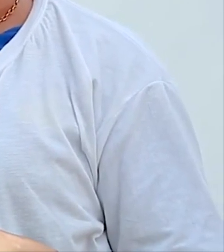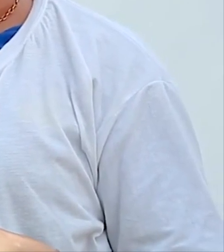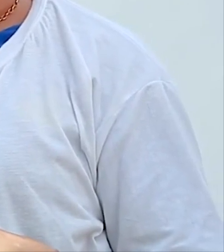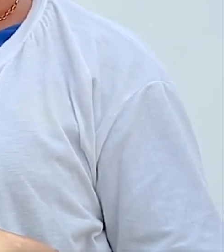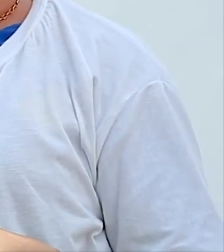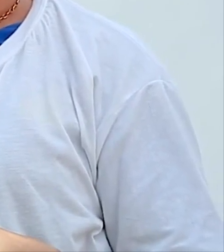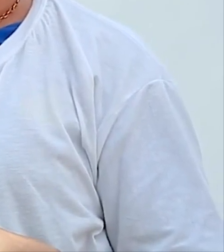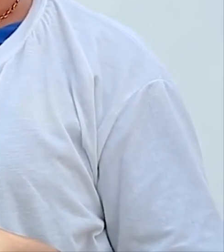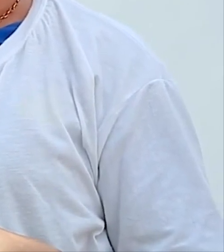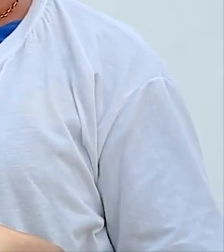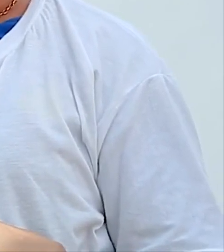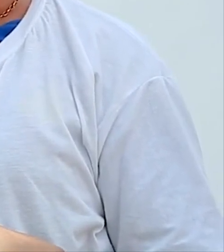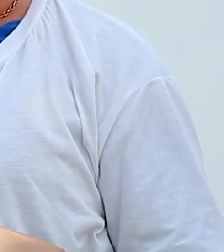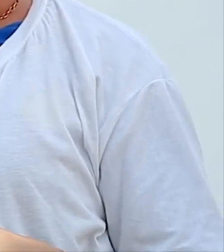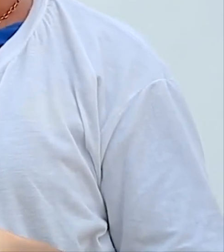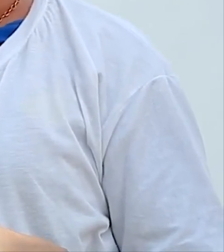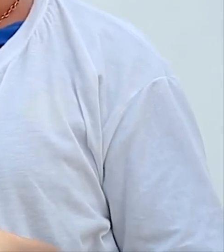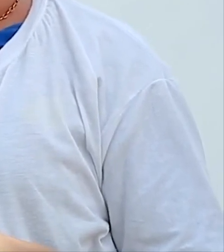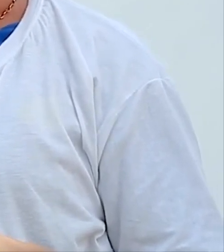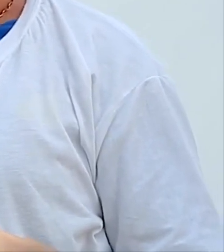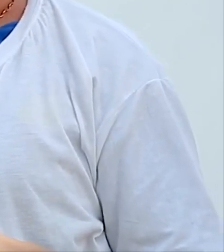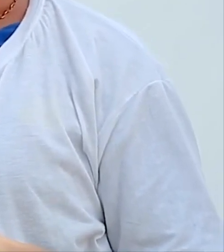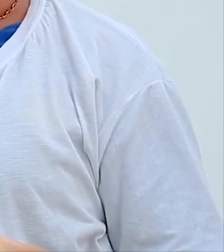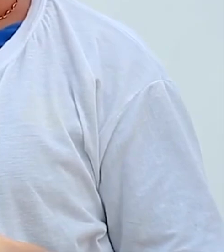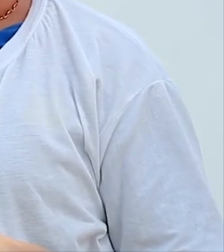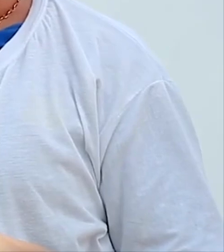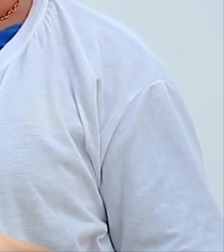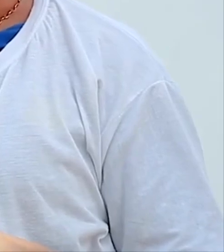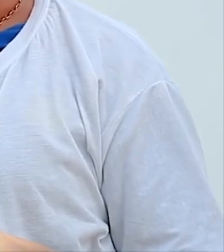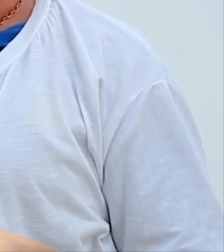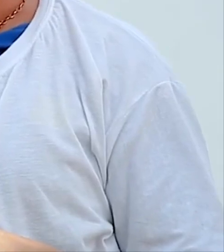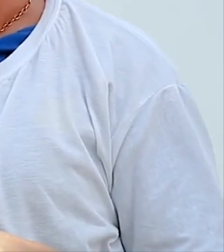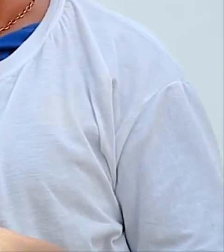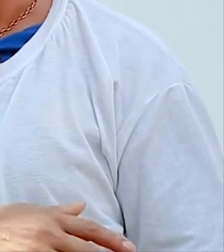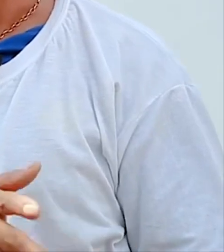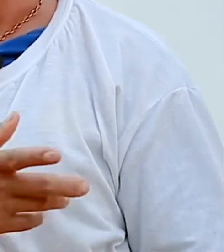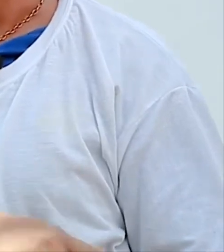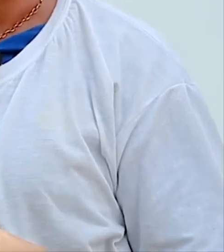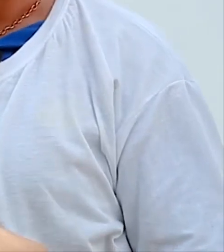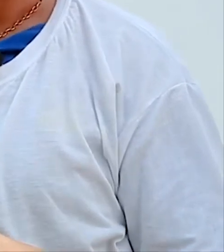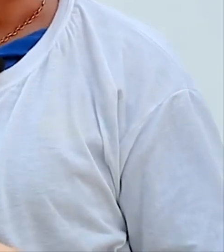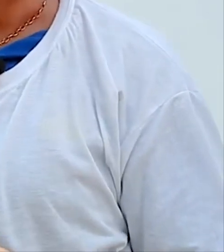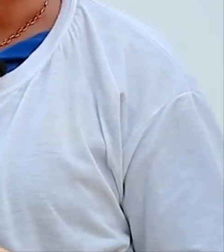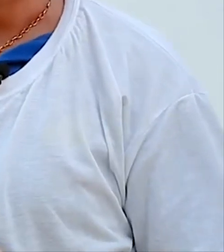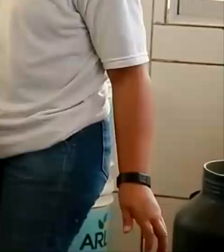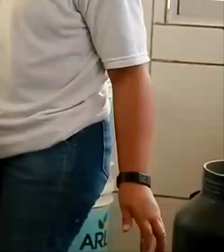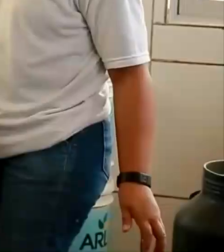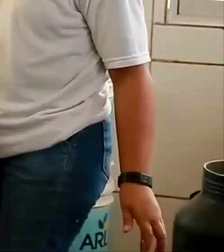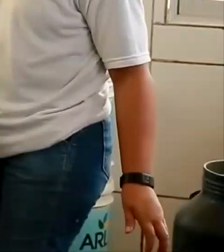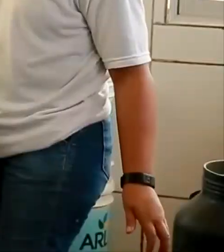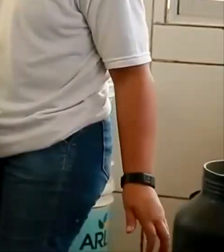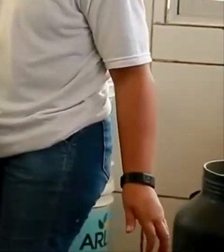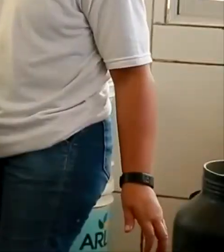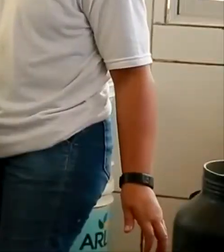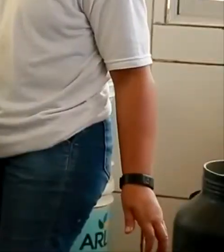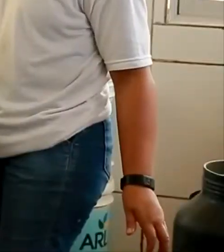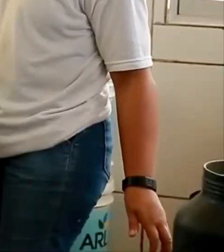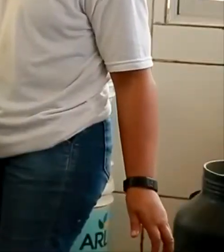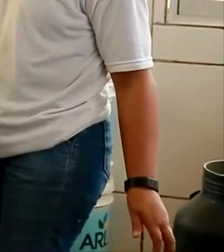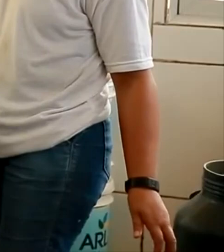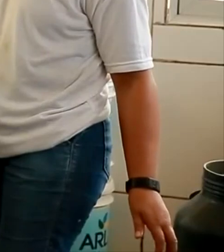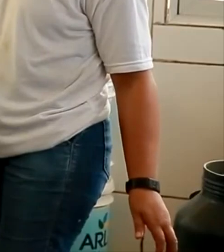massa menos cozida, ele vai menos leite, assim, para fazer o frescal, né? Parte do